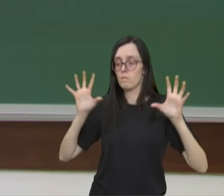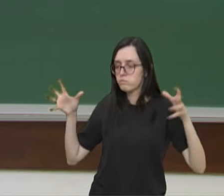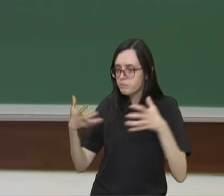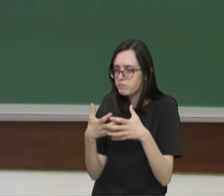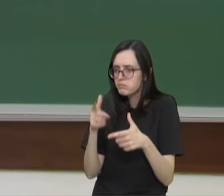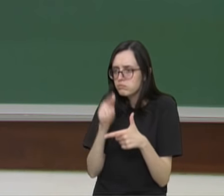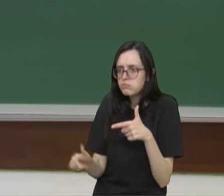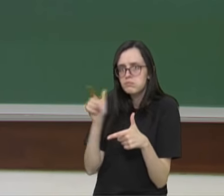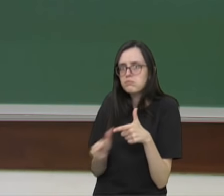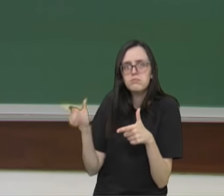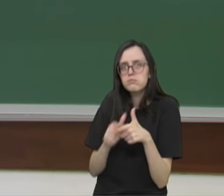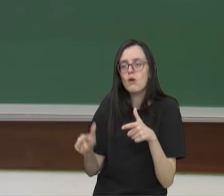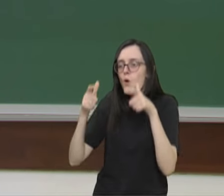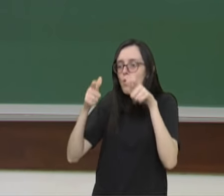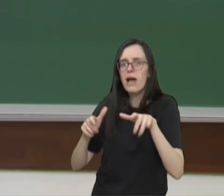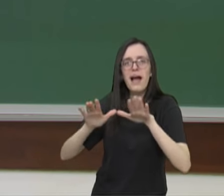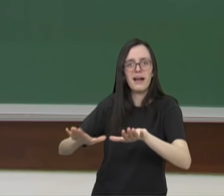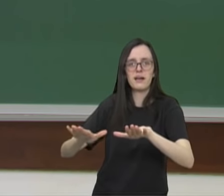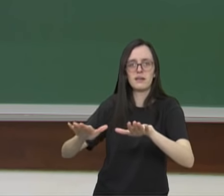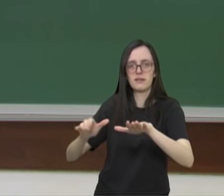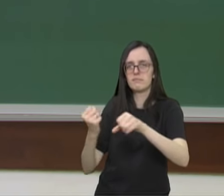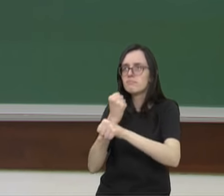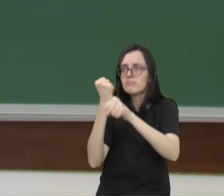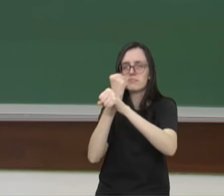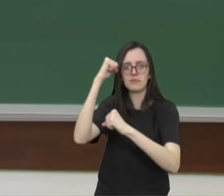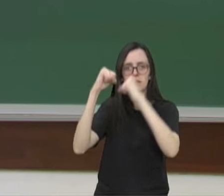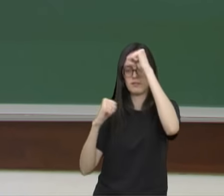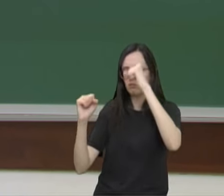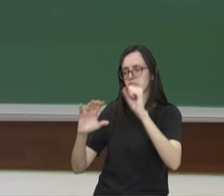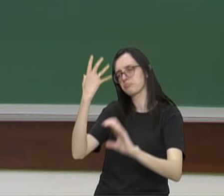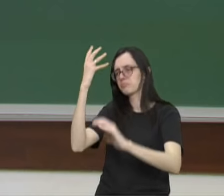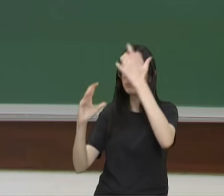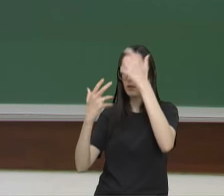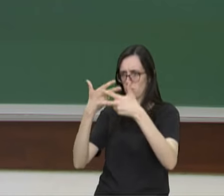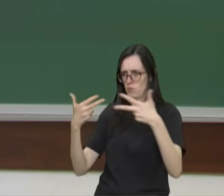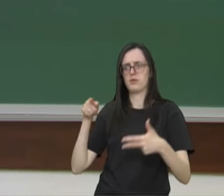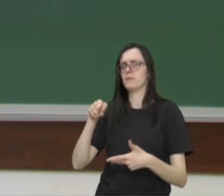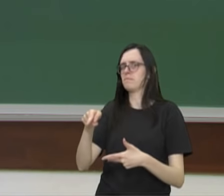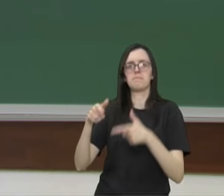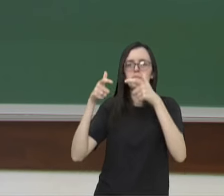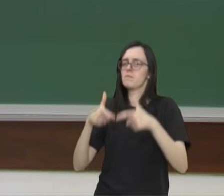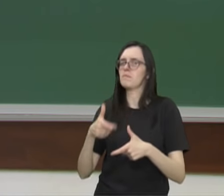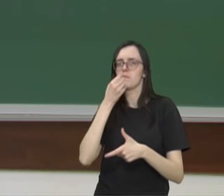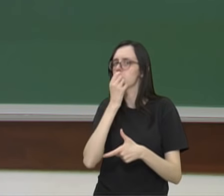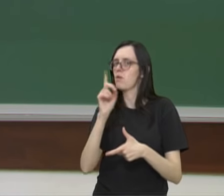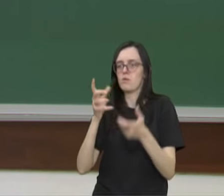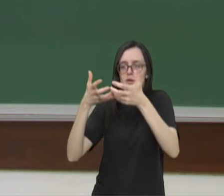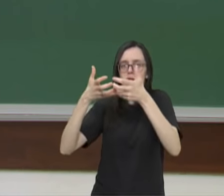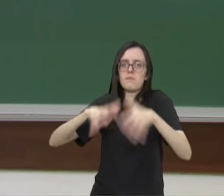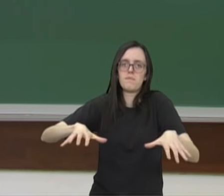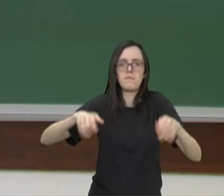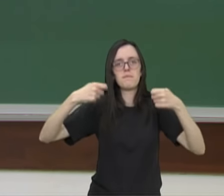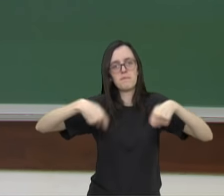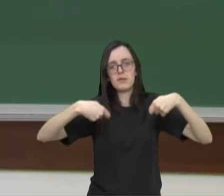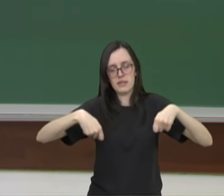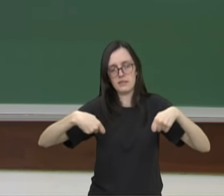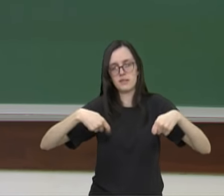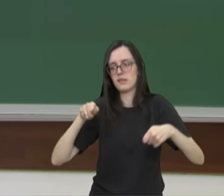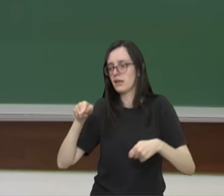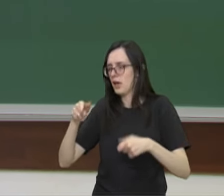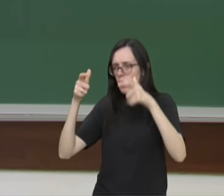com a concentração industrial geográfica num determinado ponto do espaço geográfico e com isso vai surgindo que a fuga a fuga